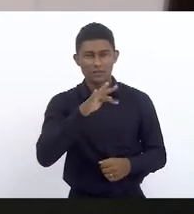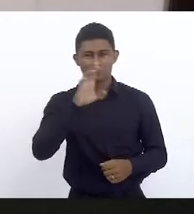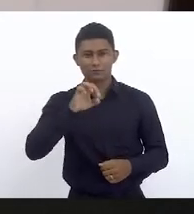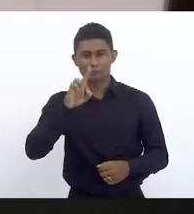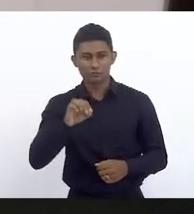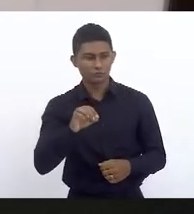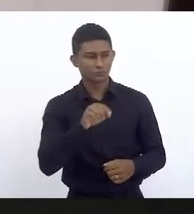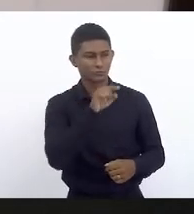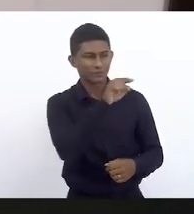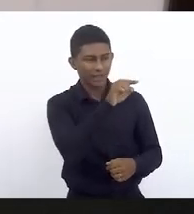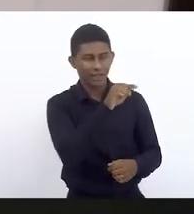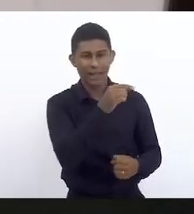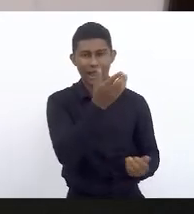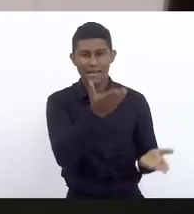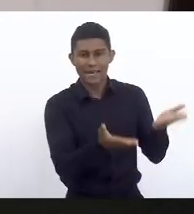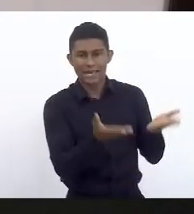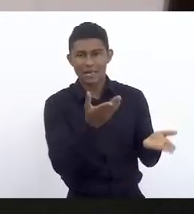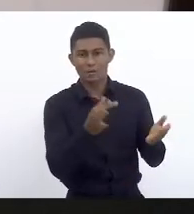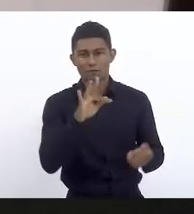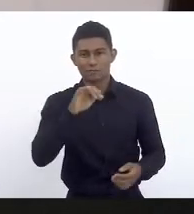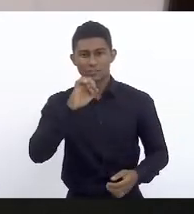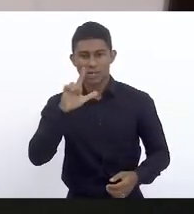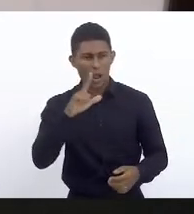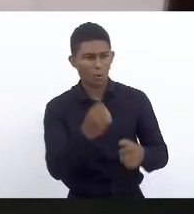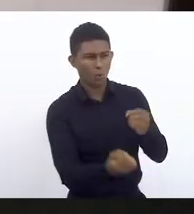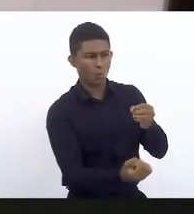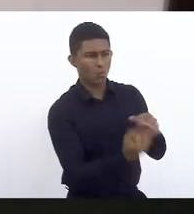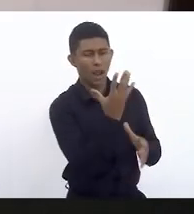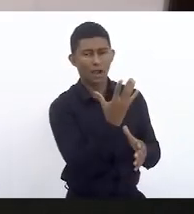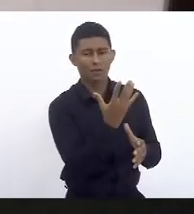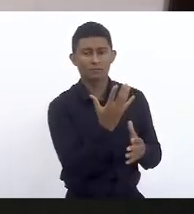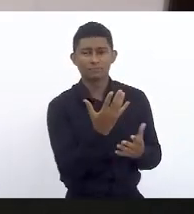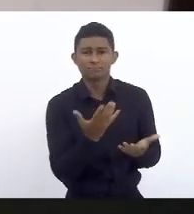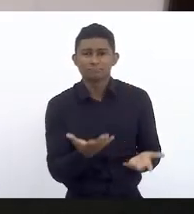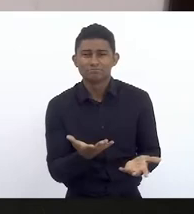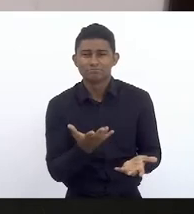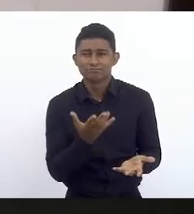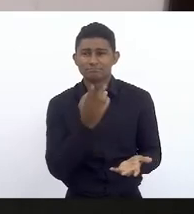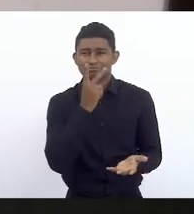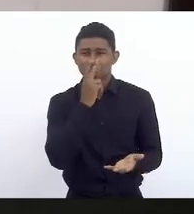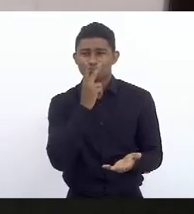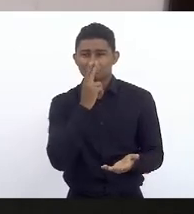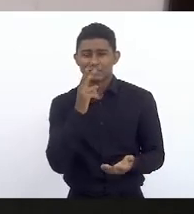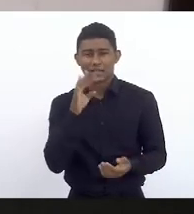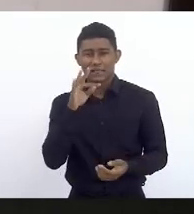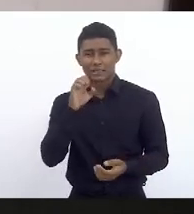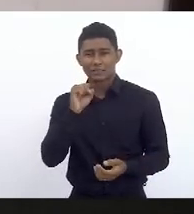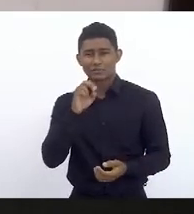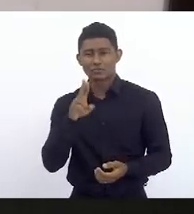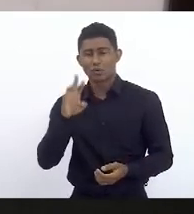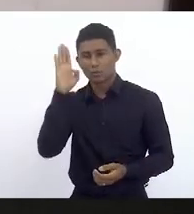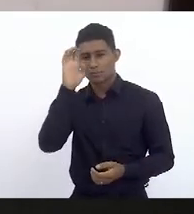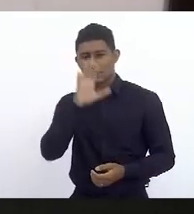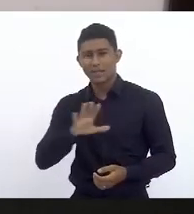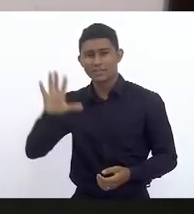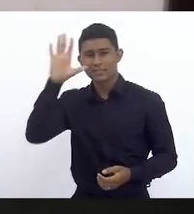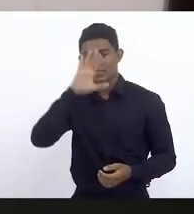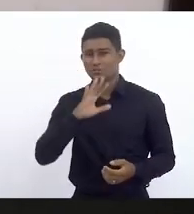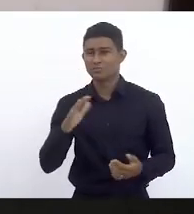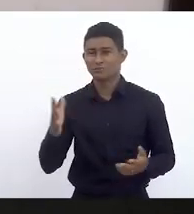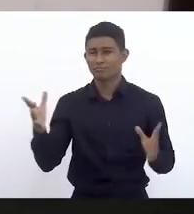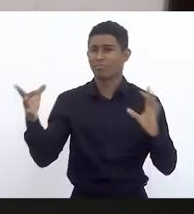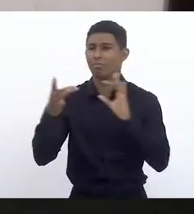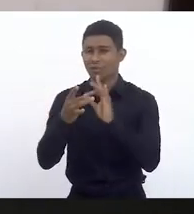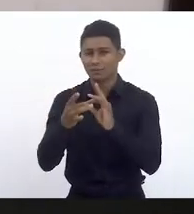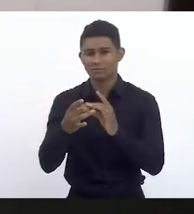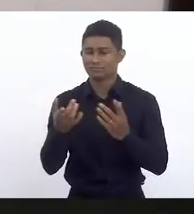equilíbrio fiscal aqui, a gente vai ser uma subsidiária do Tesouro Nacional. É a única coisa que a gente não quer. Então, eu